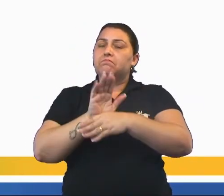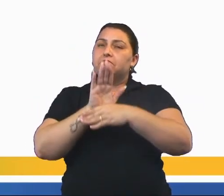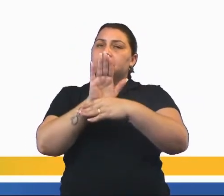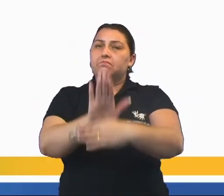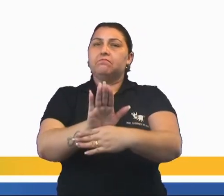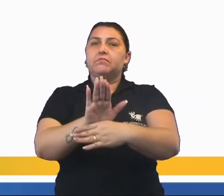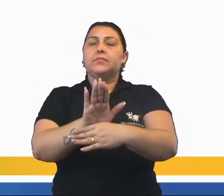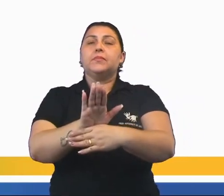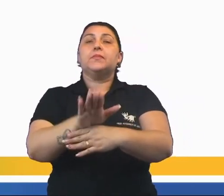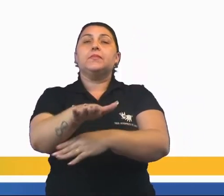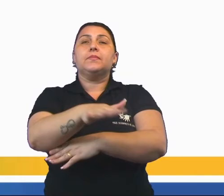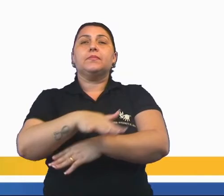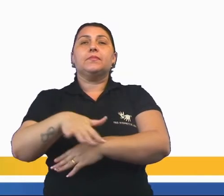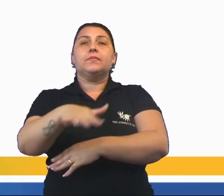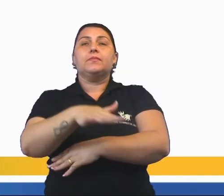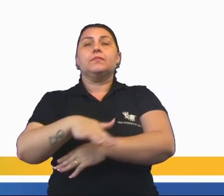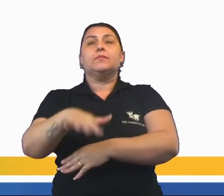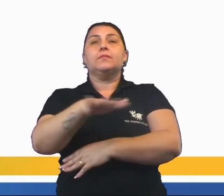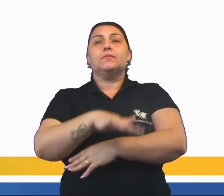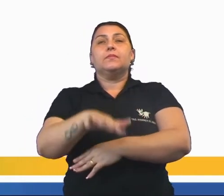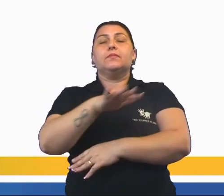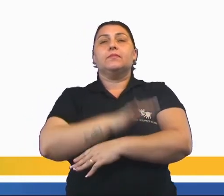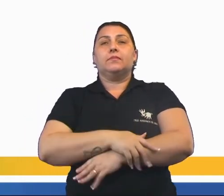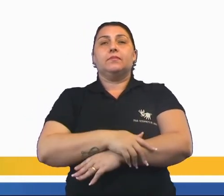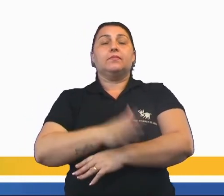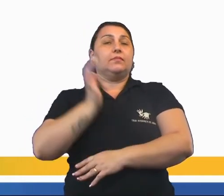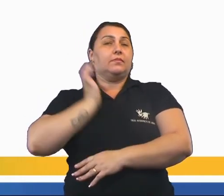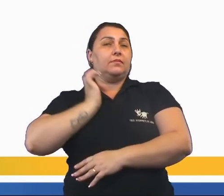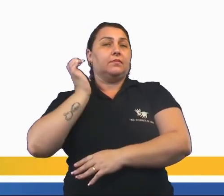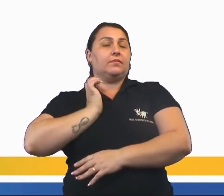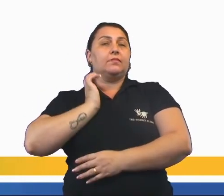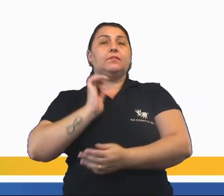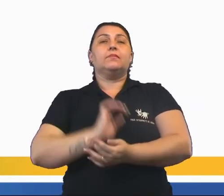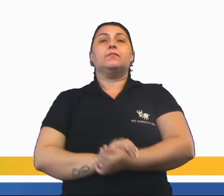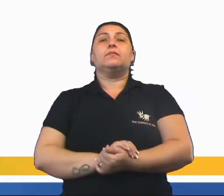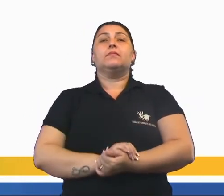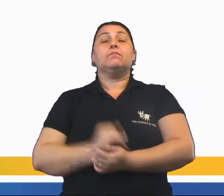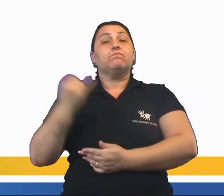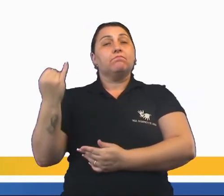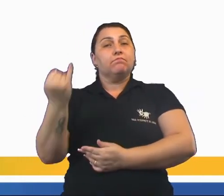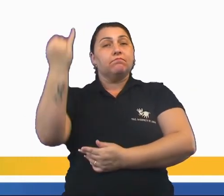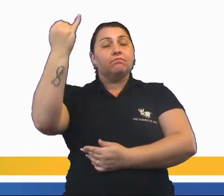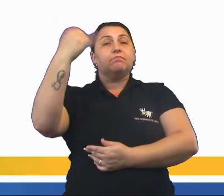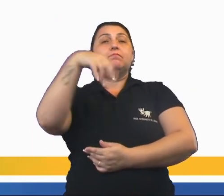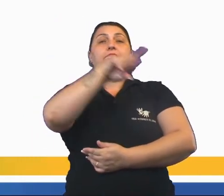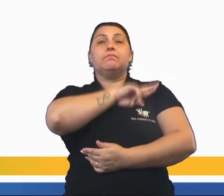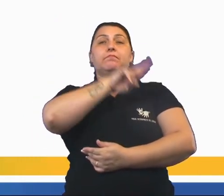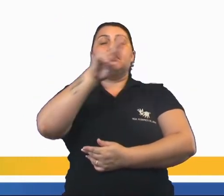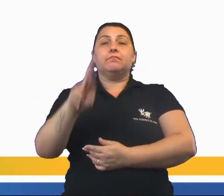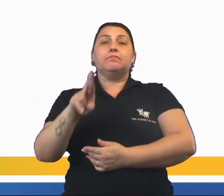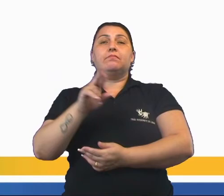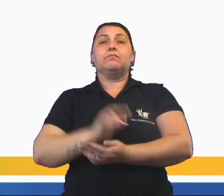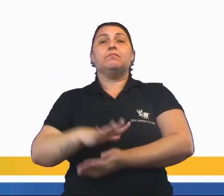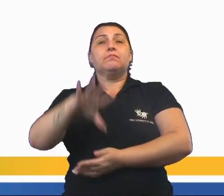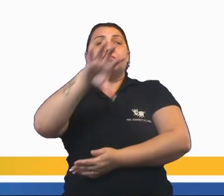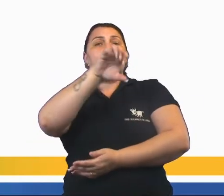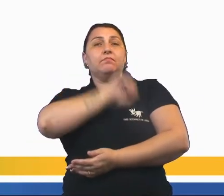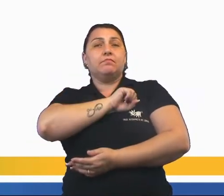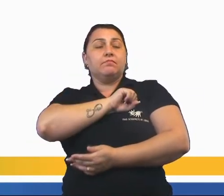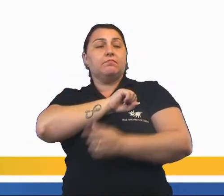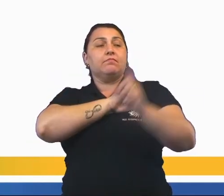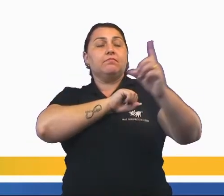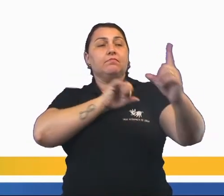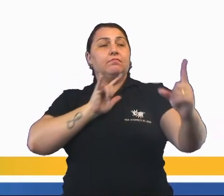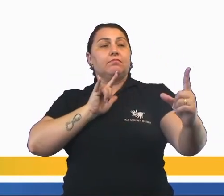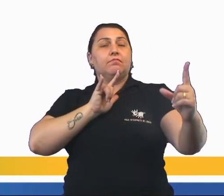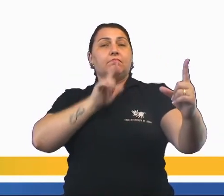contribuir para a sociedade com as suas questões éticas. Uma das questões éticas fundamentais numa religião é o amor ao outro, é